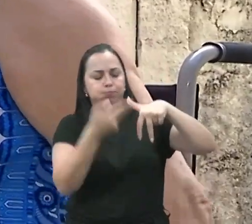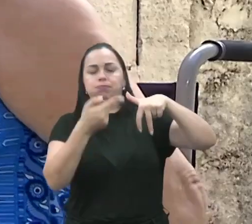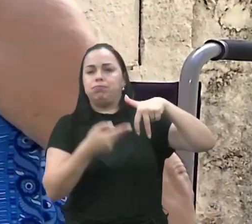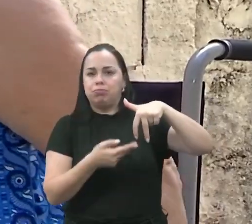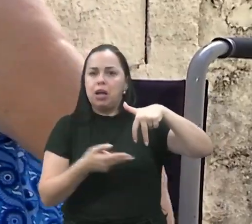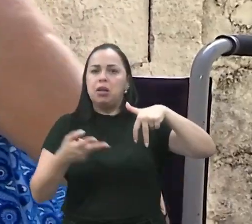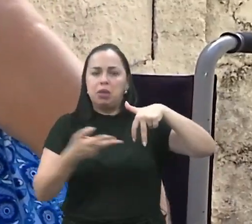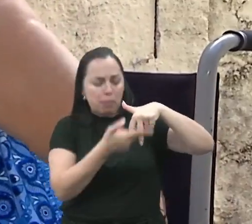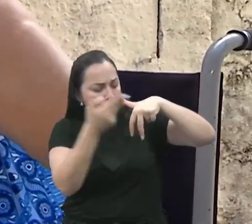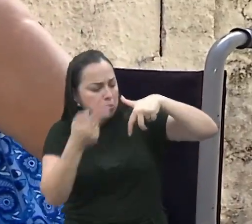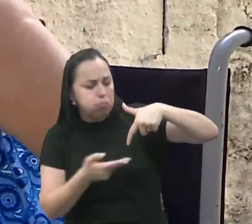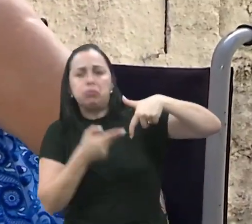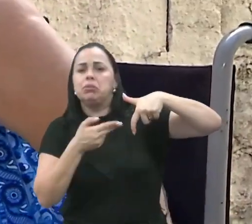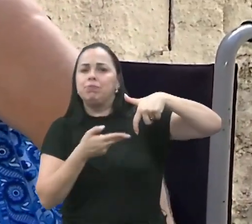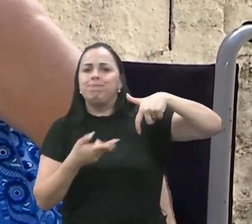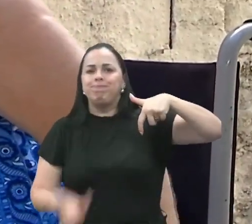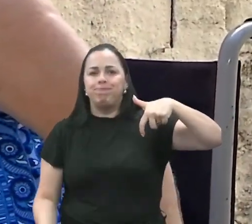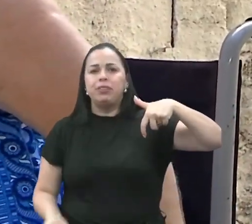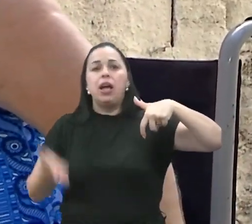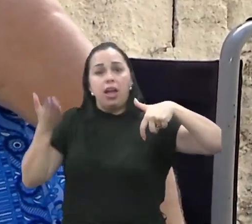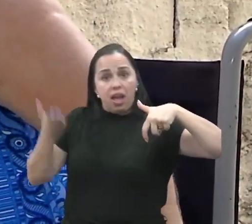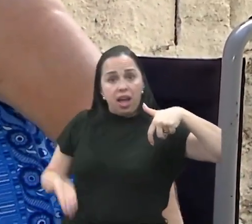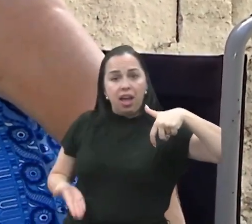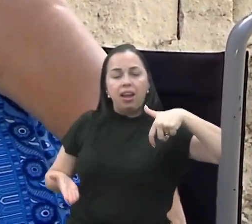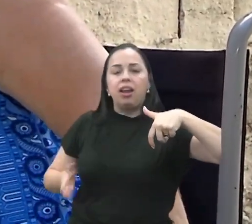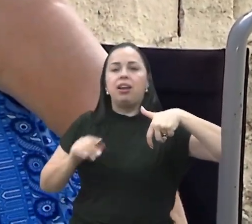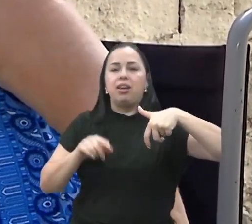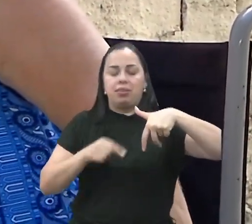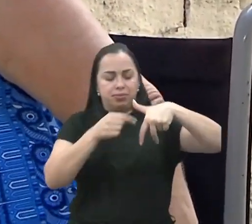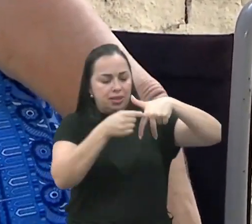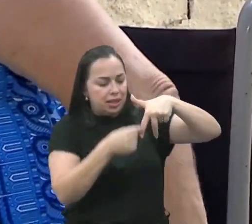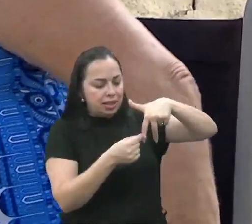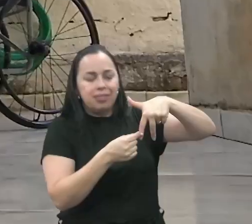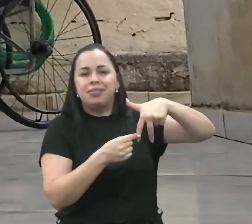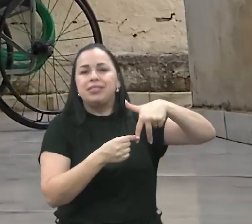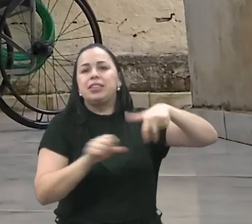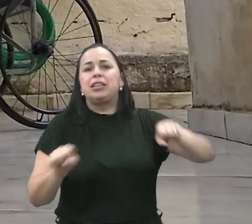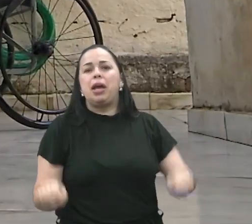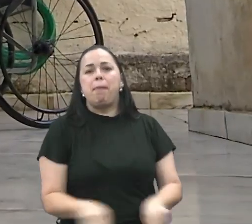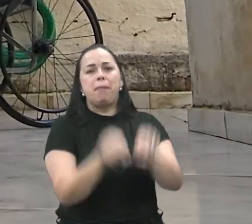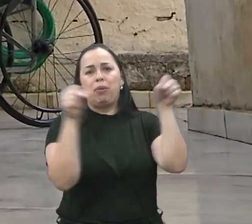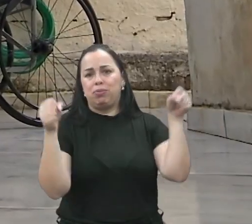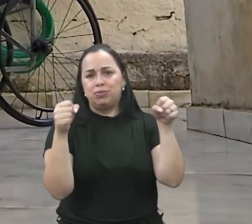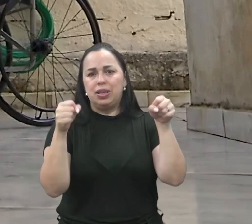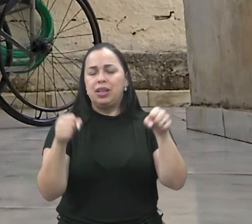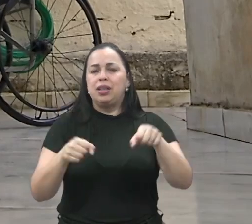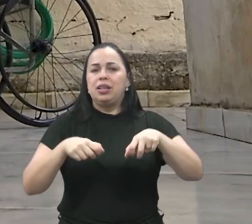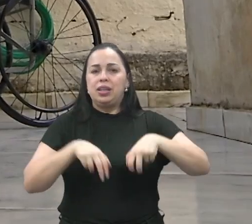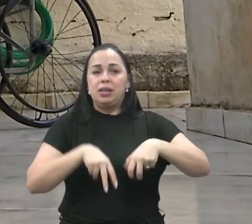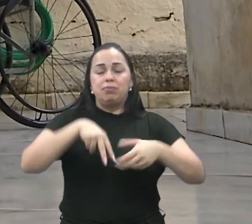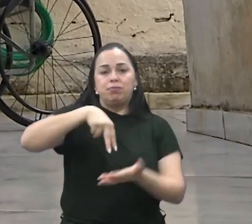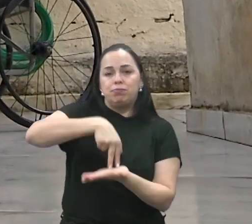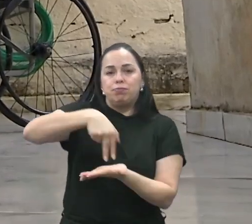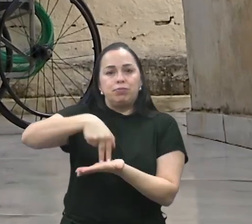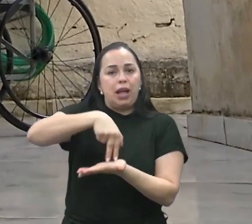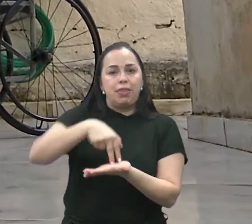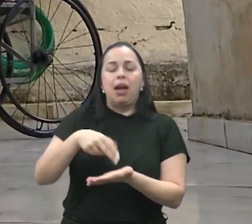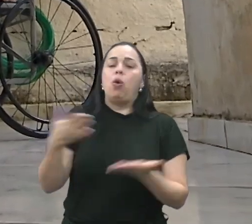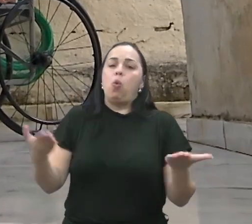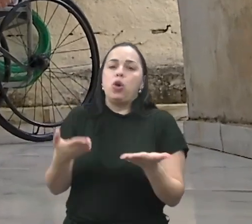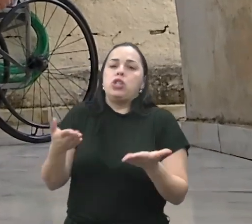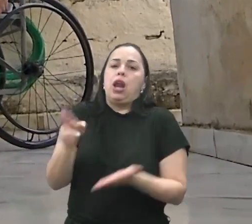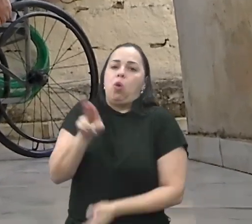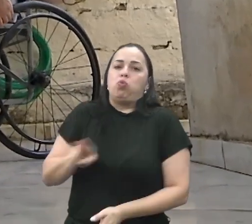inúmeras cirurgias para tratar um tumor na coluna. Clarice acabou quebrando o fêmur e não pôde mais usar a prótese. Por isso, hoje